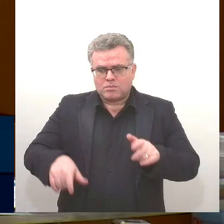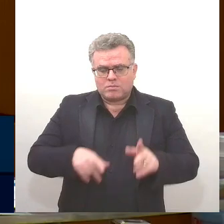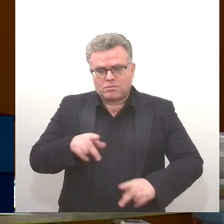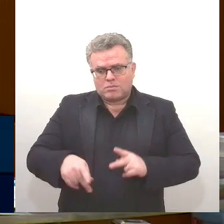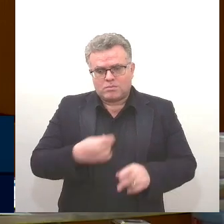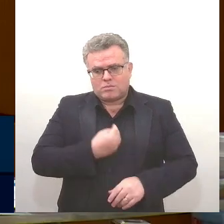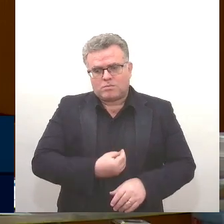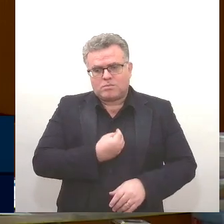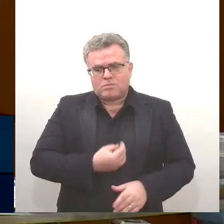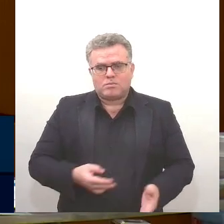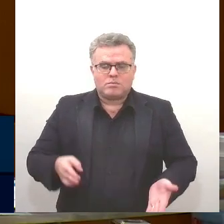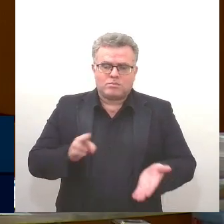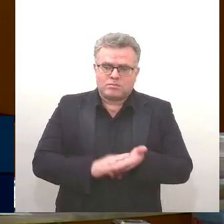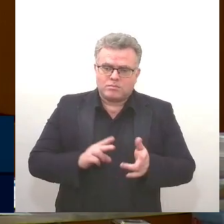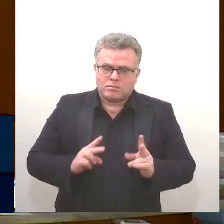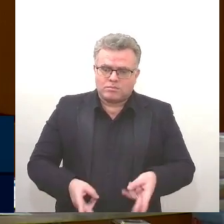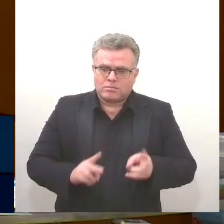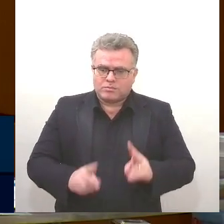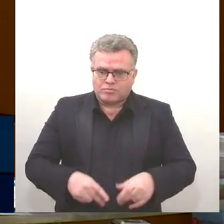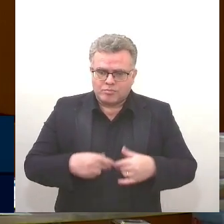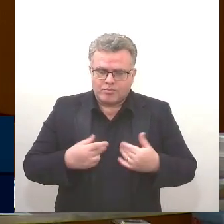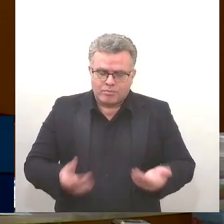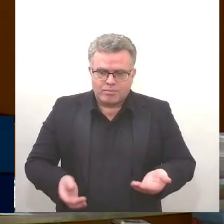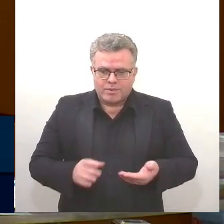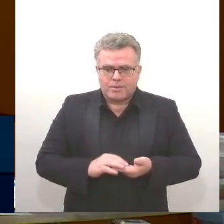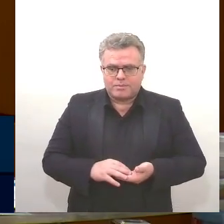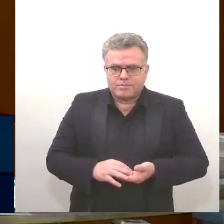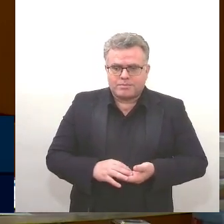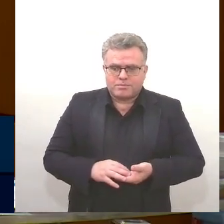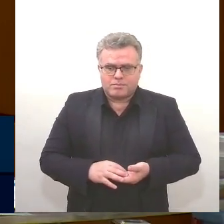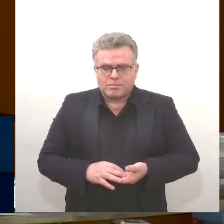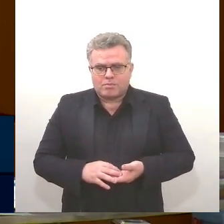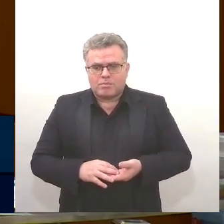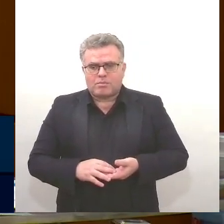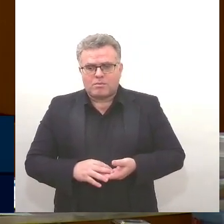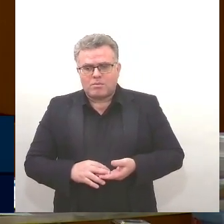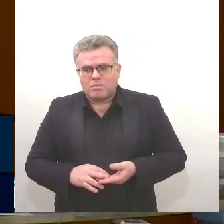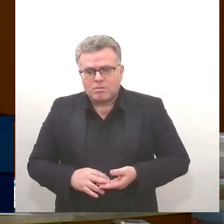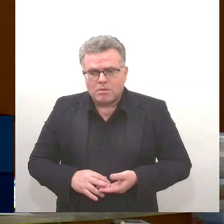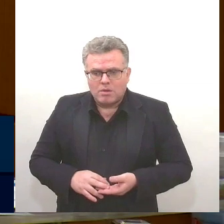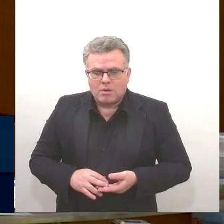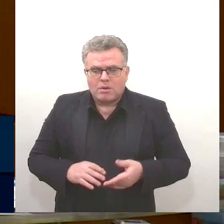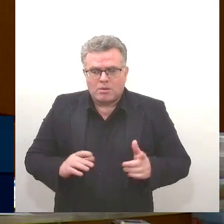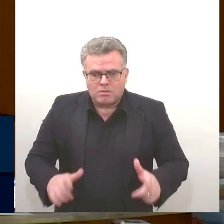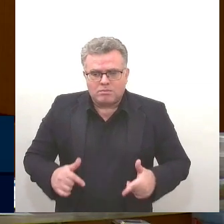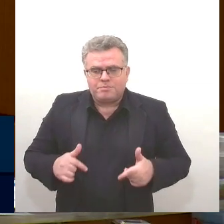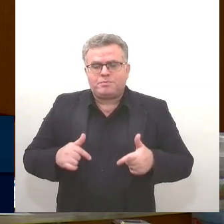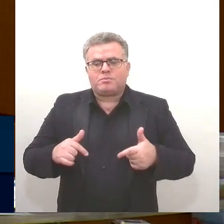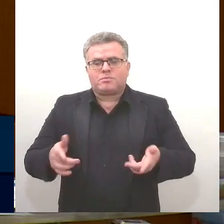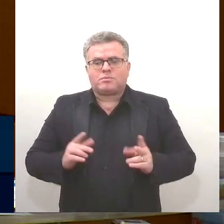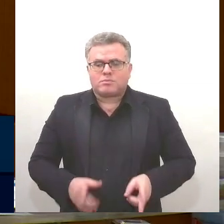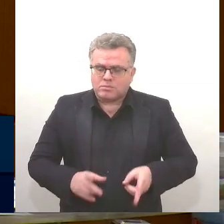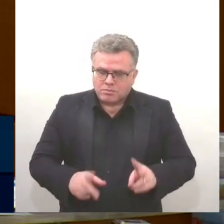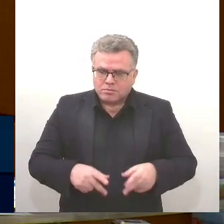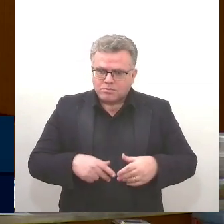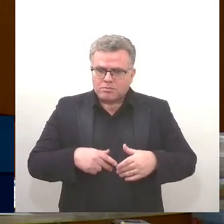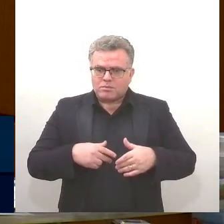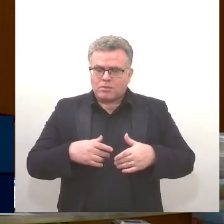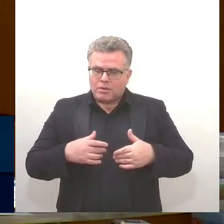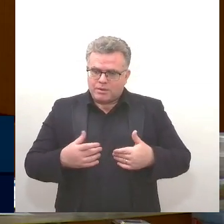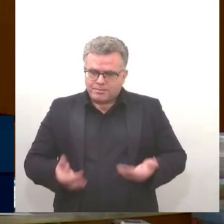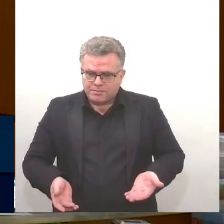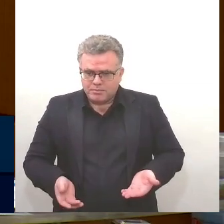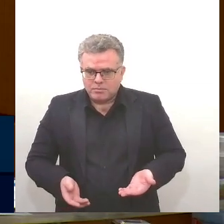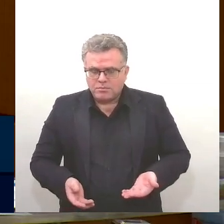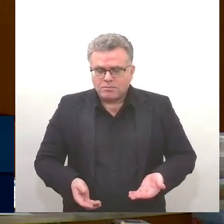eles eh que usurparam deles Porque infelizmente os livro de história não conta a